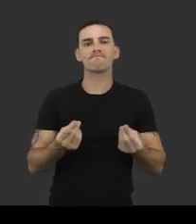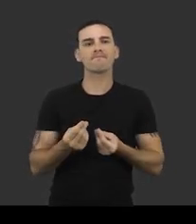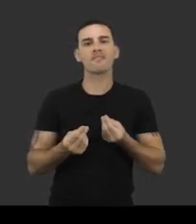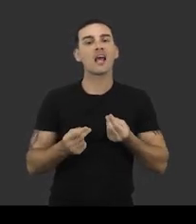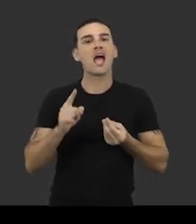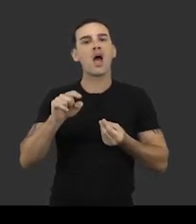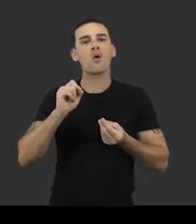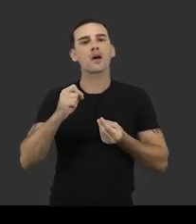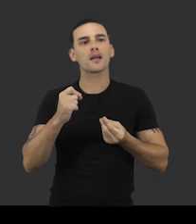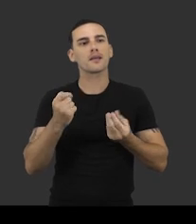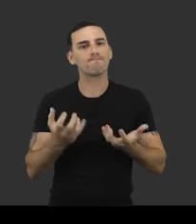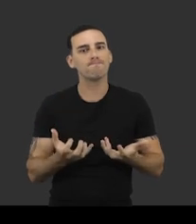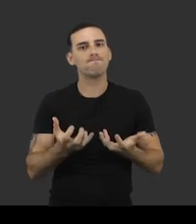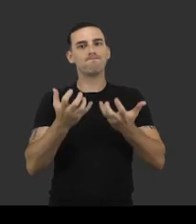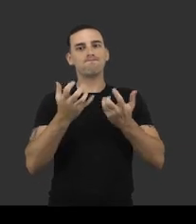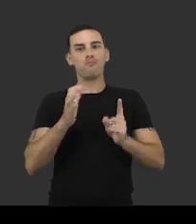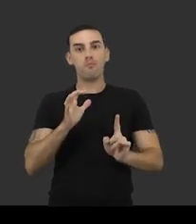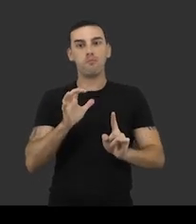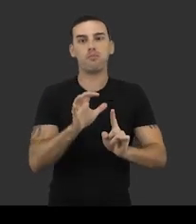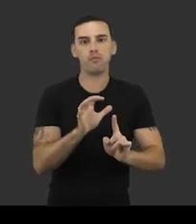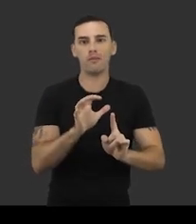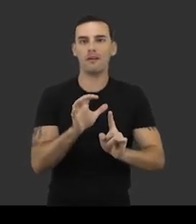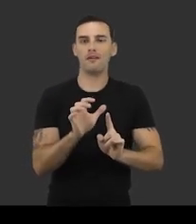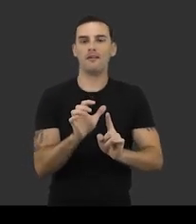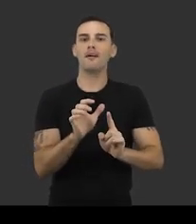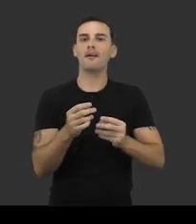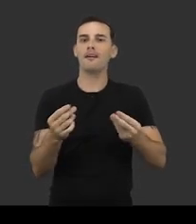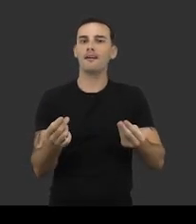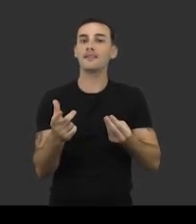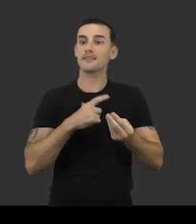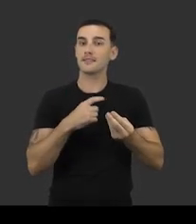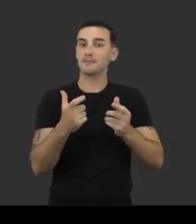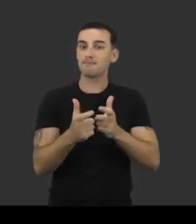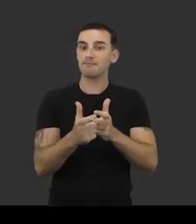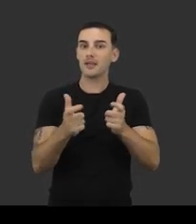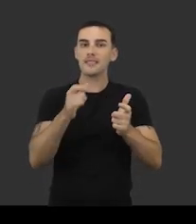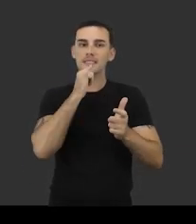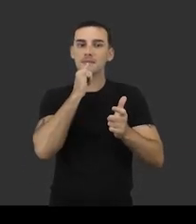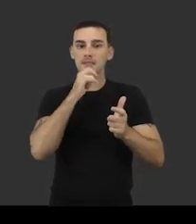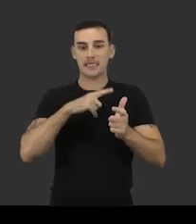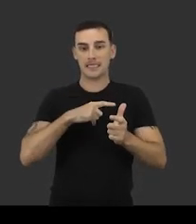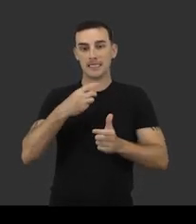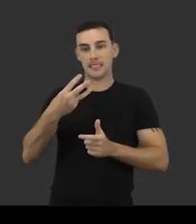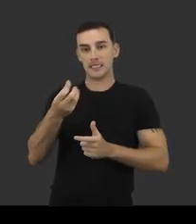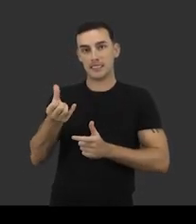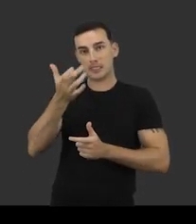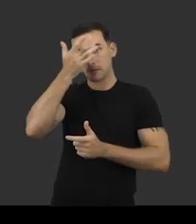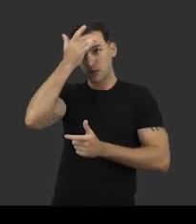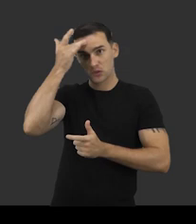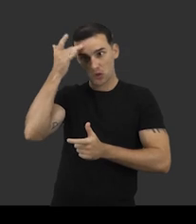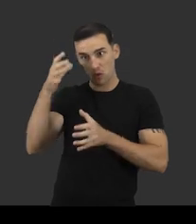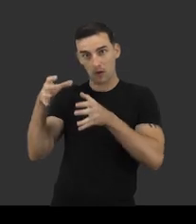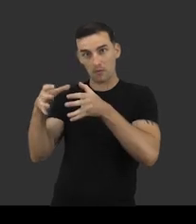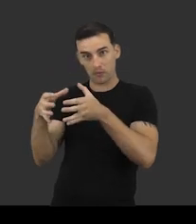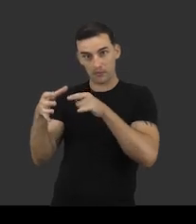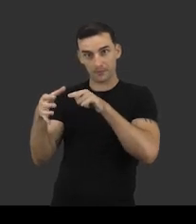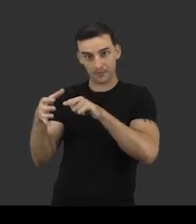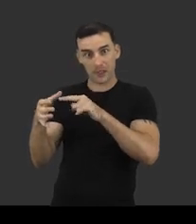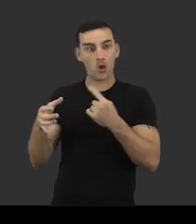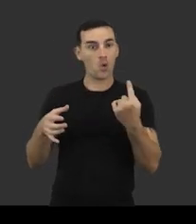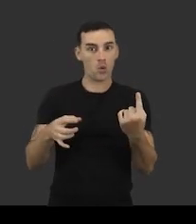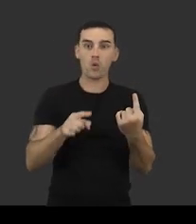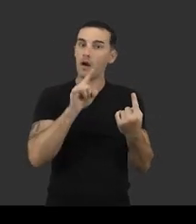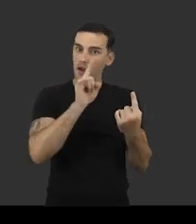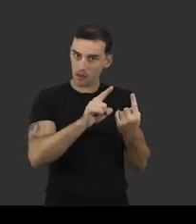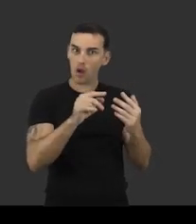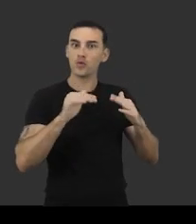o grande impacto que faz com que hoje a gente tenha essa prevalência de um para cada 36 do CDC, muito pelo contrário, acredito